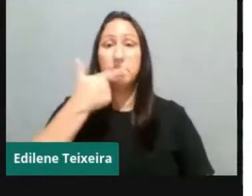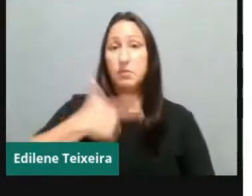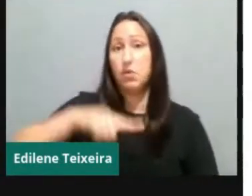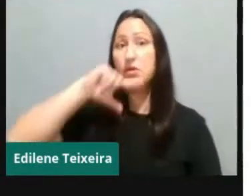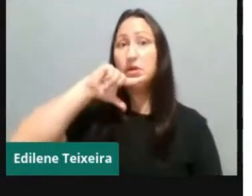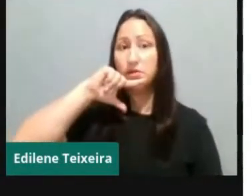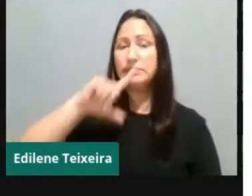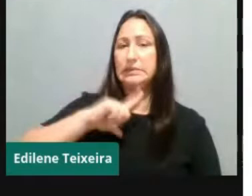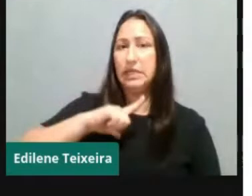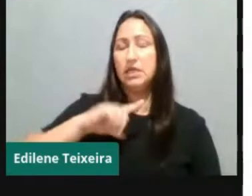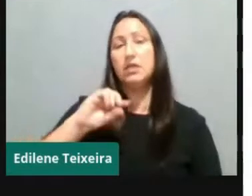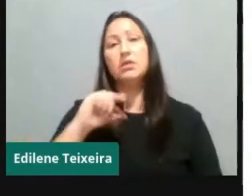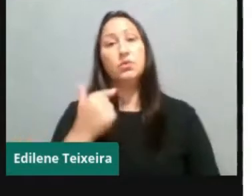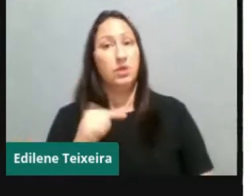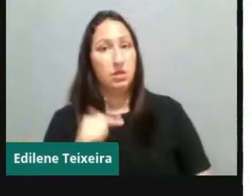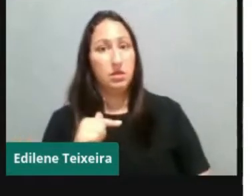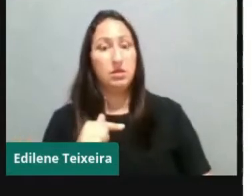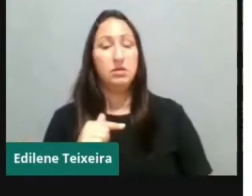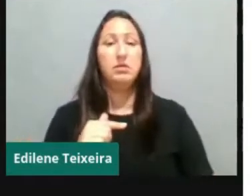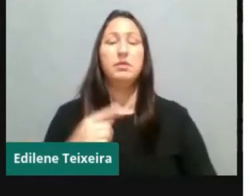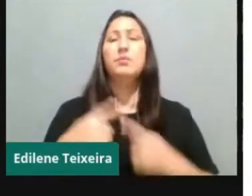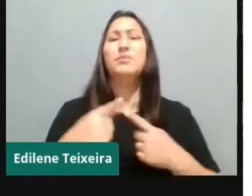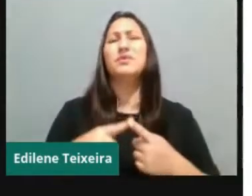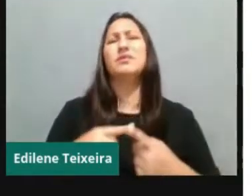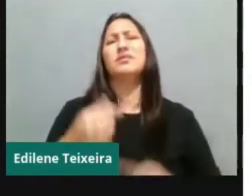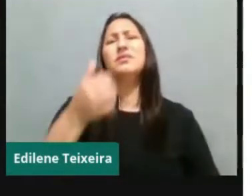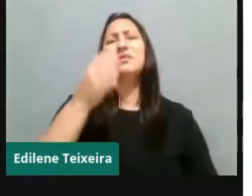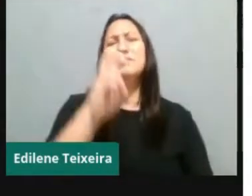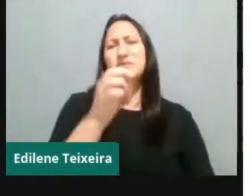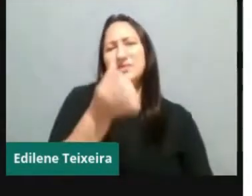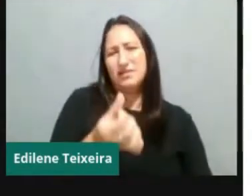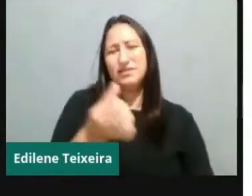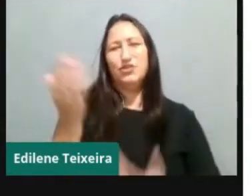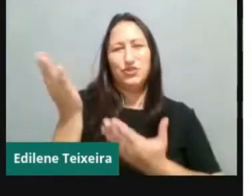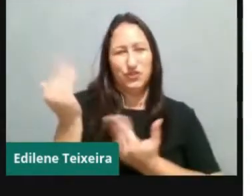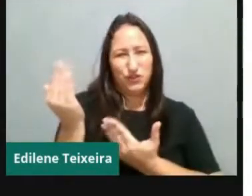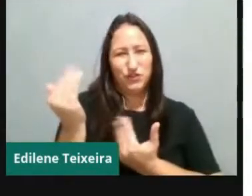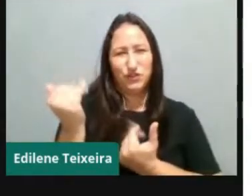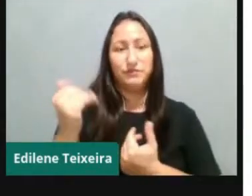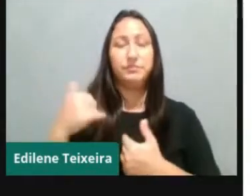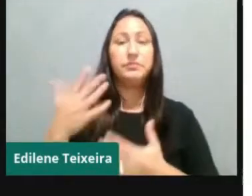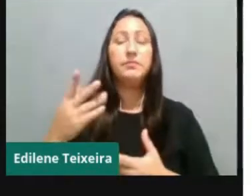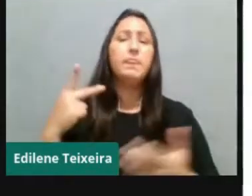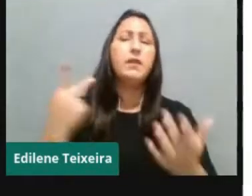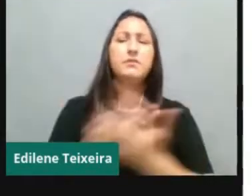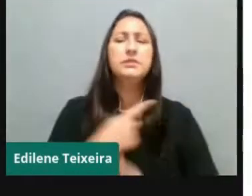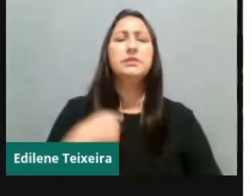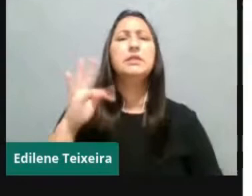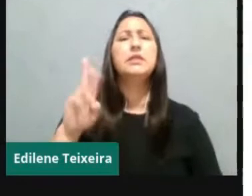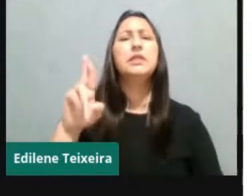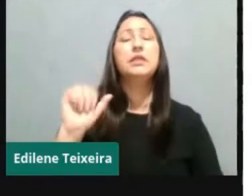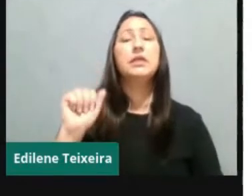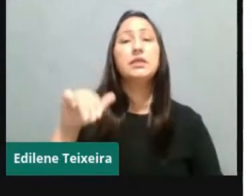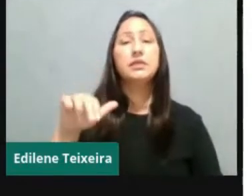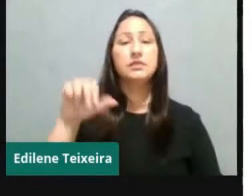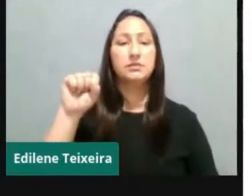na verdade, a nossa amostra tinha 56 jovens, e a gente chamou de amostra transdiagnóstica, porque eles não tinham nenhum diagnóstico